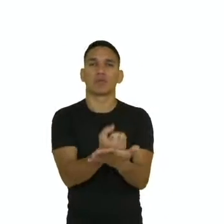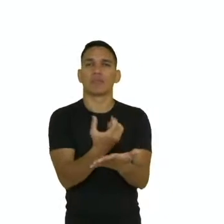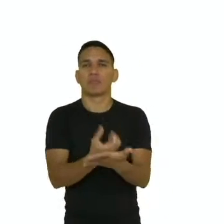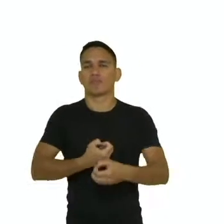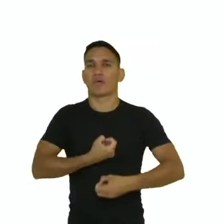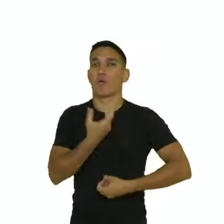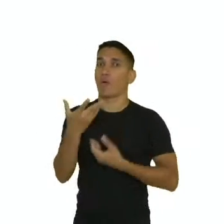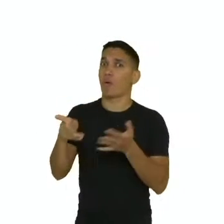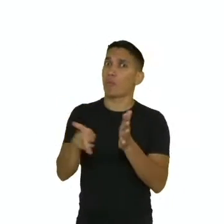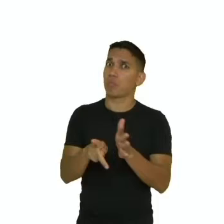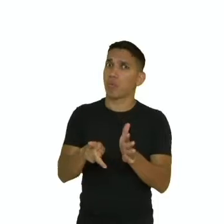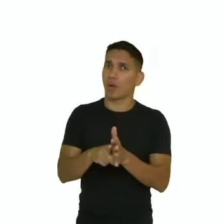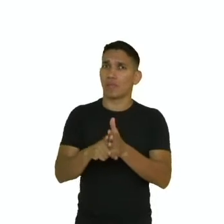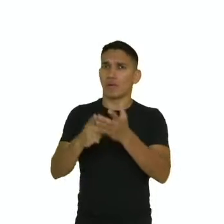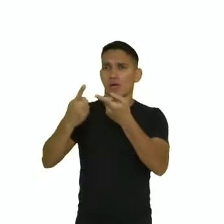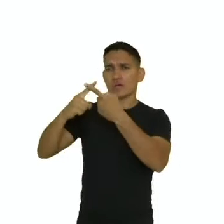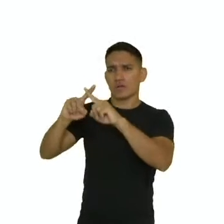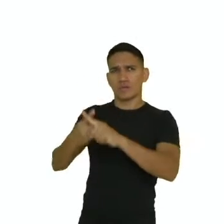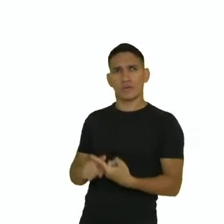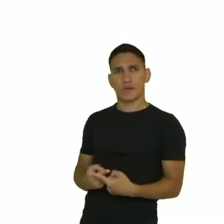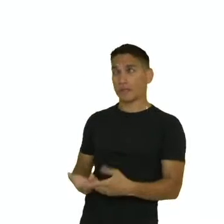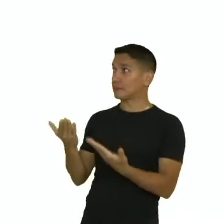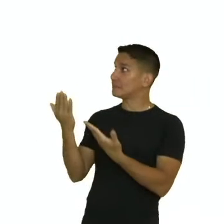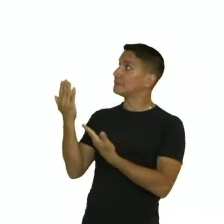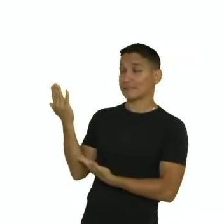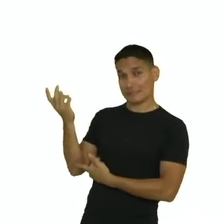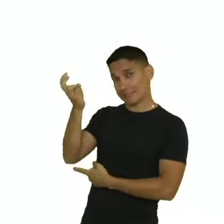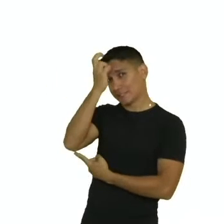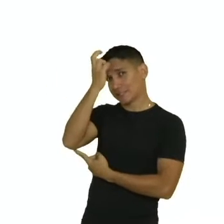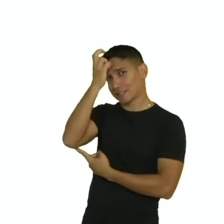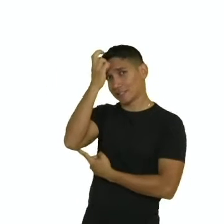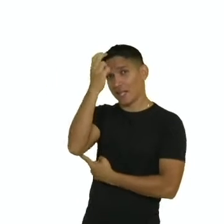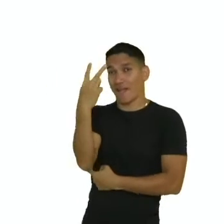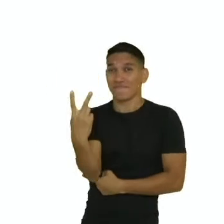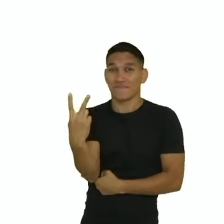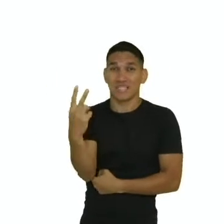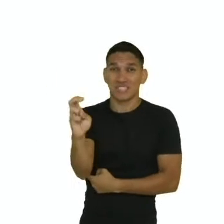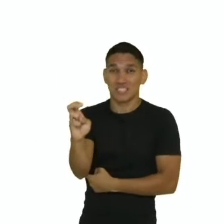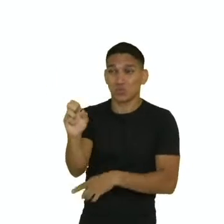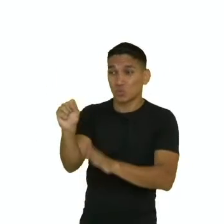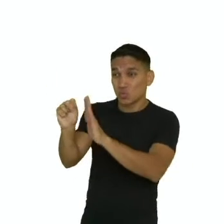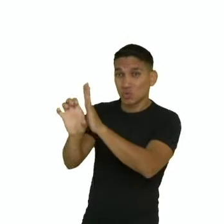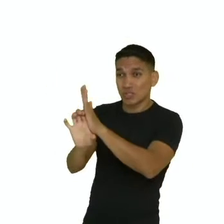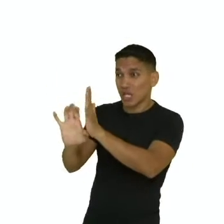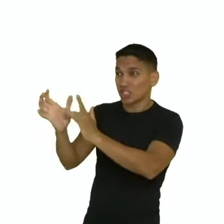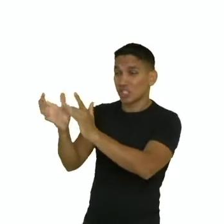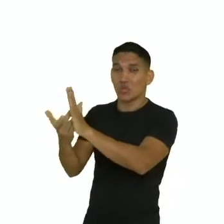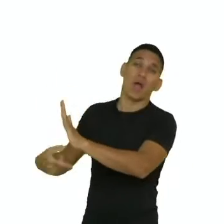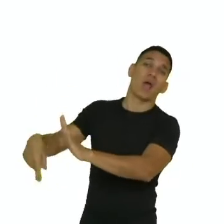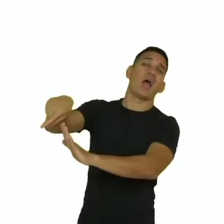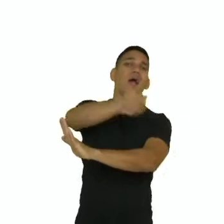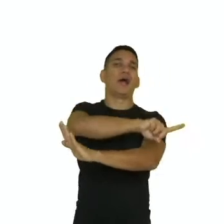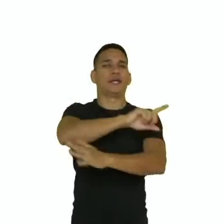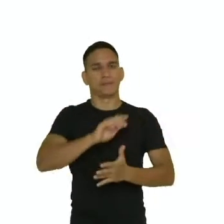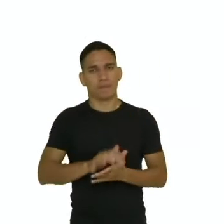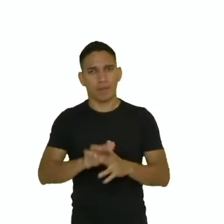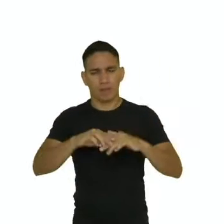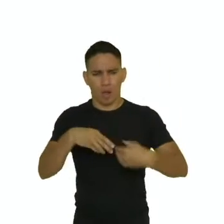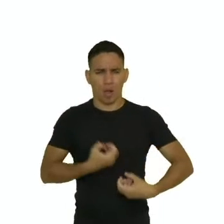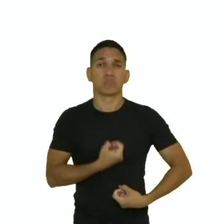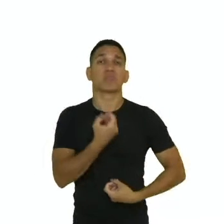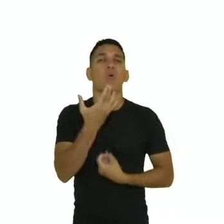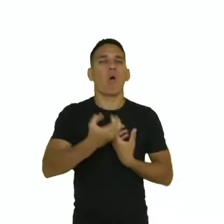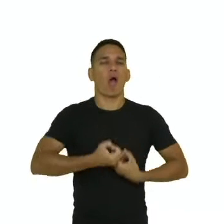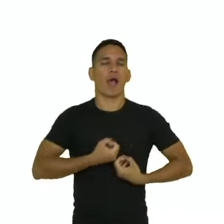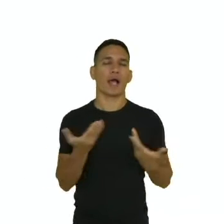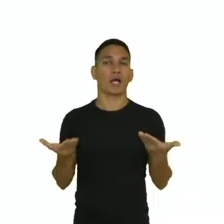em hieróglifos no Egito 25 séculos antes de Cristo. Na poesia moderna, uma das mais